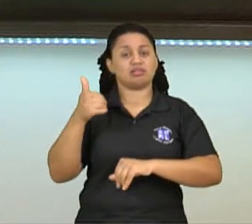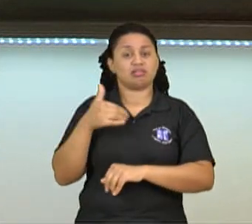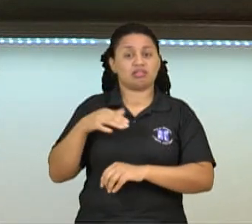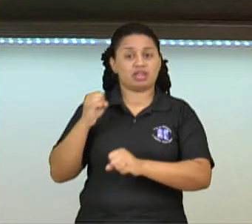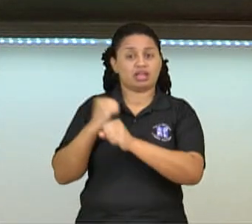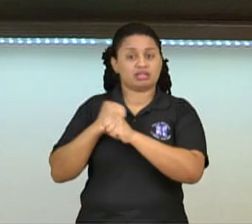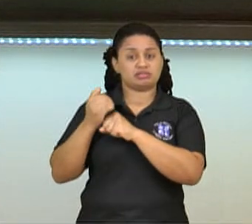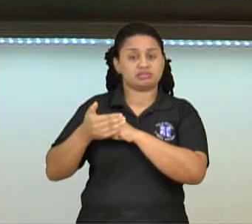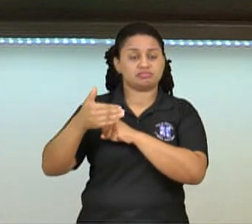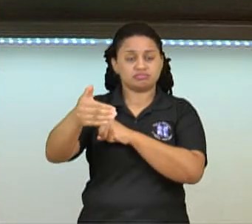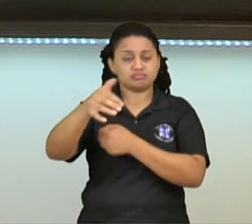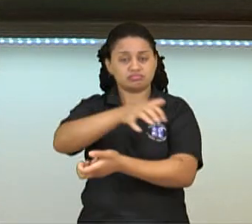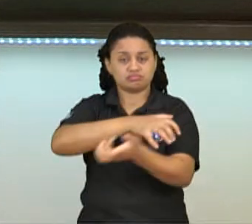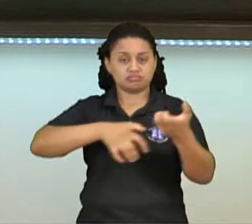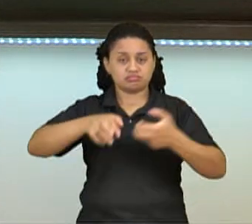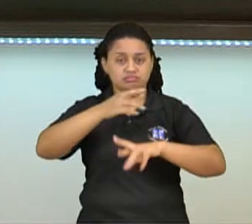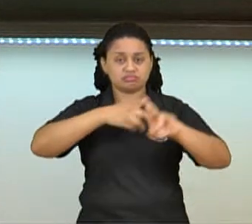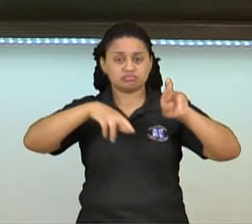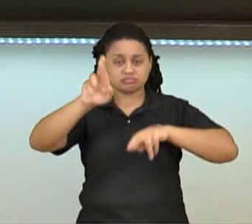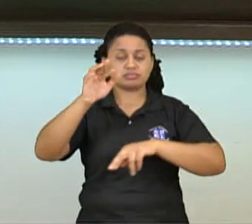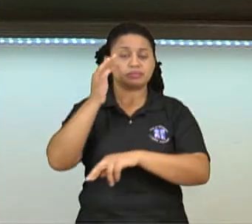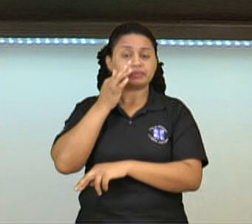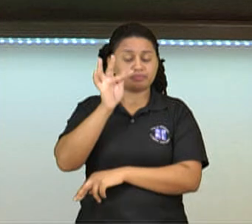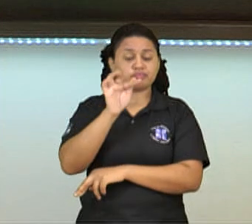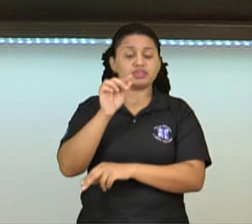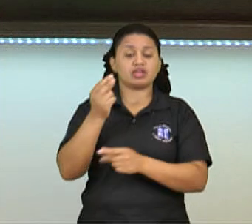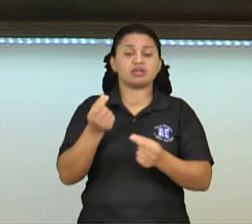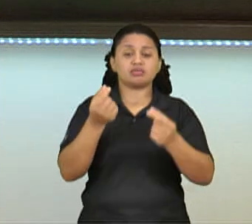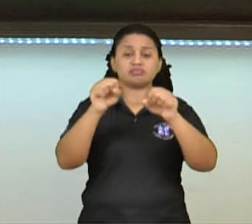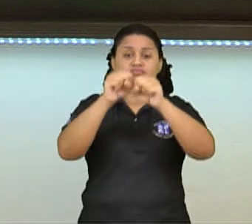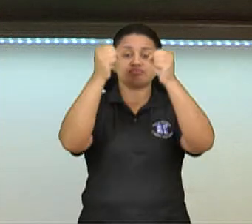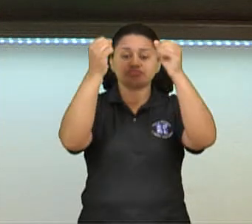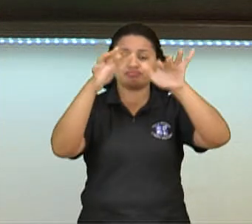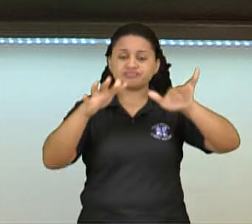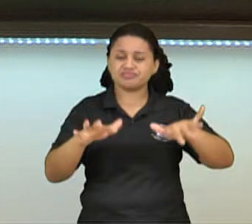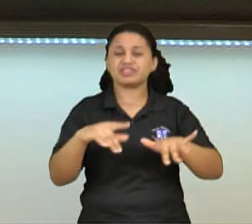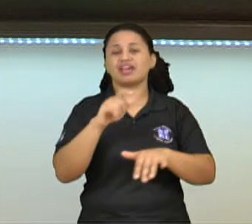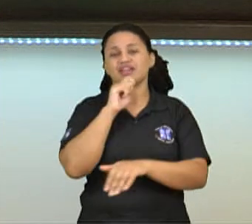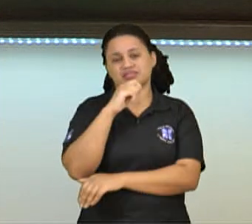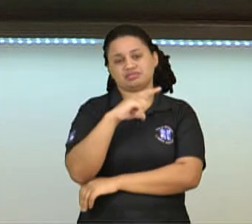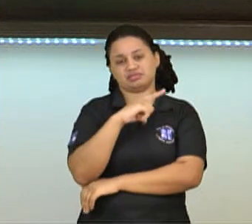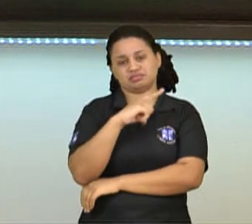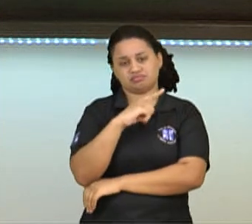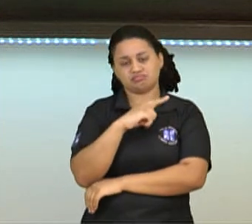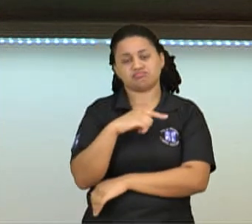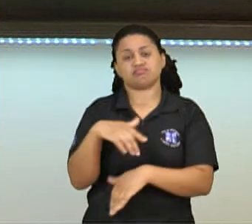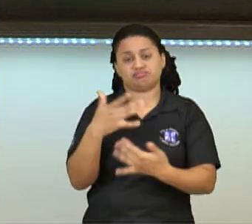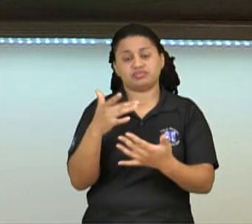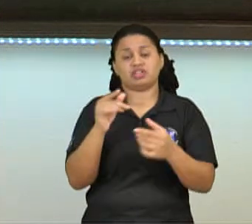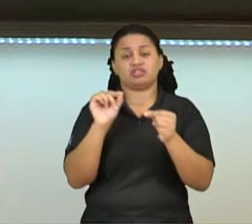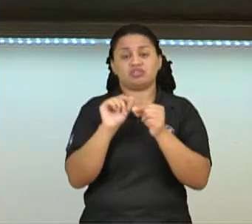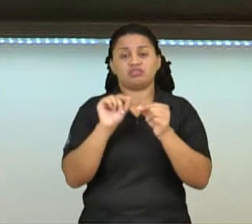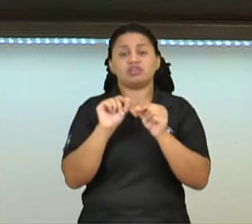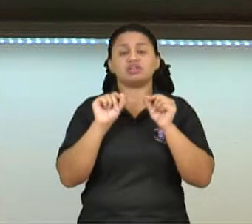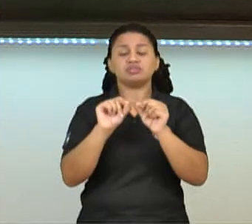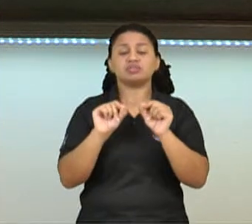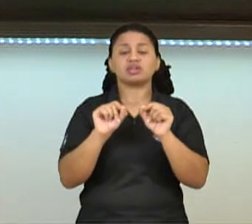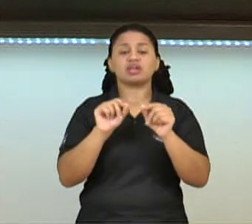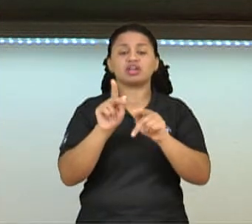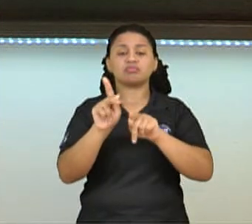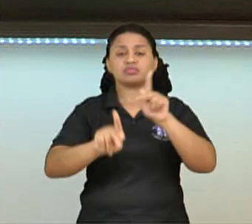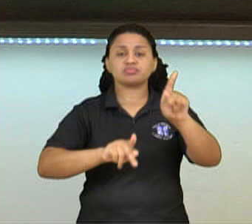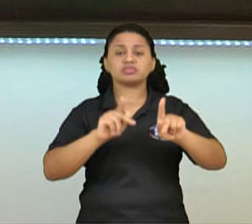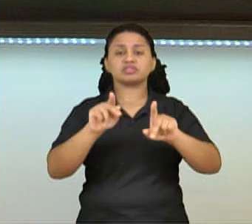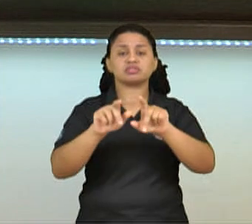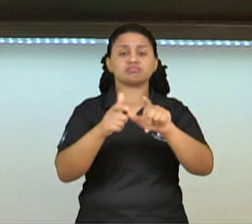anos, né, de Revolução Francesa, a crise econômica ela ainda era existente e isso vai fazer com que a grande